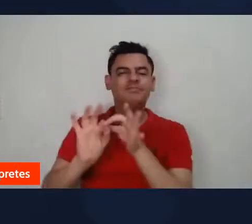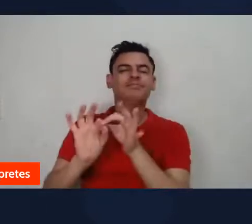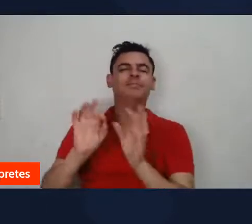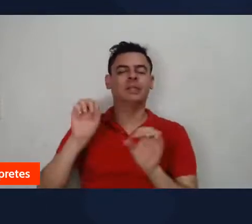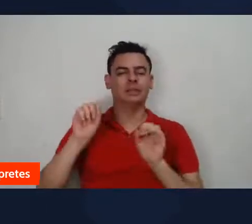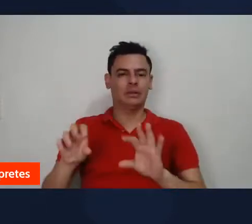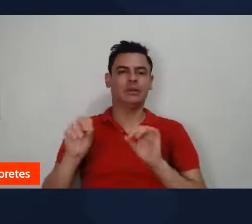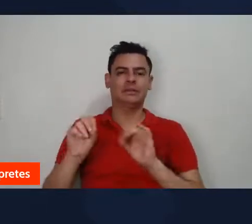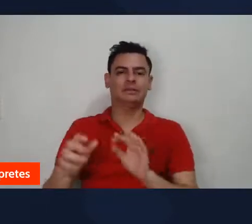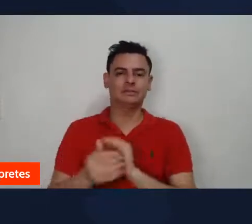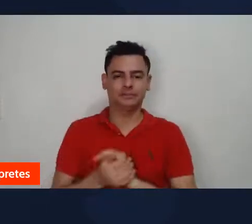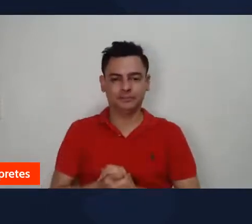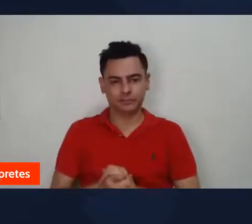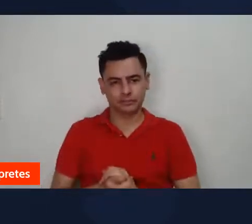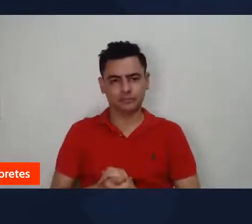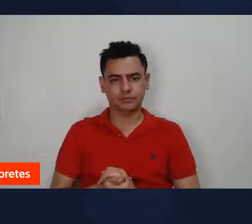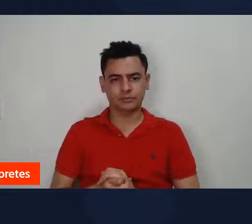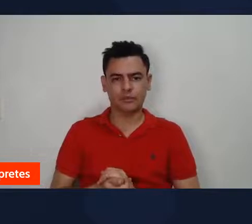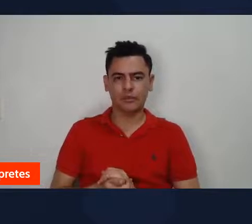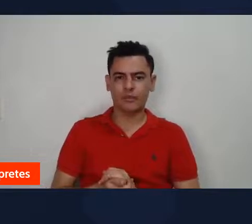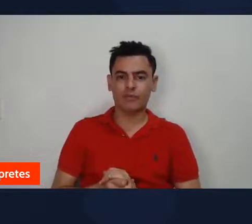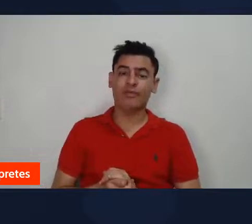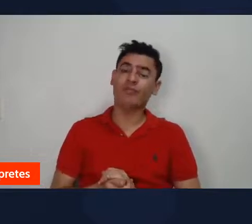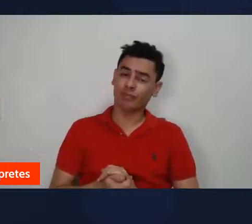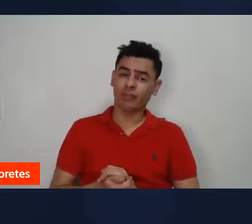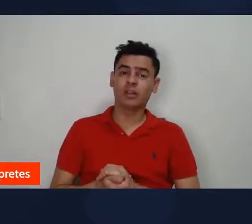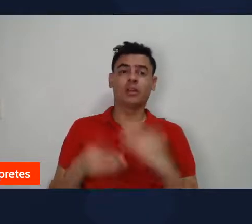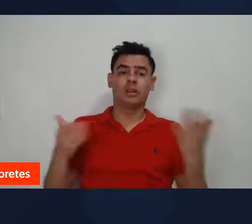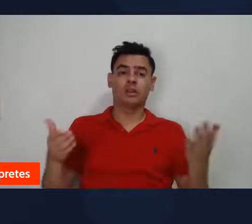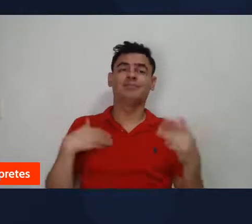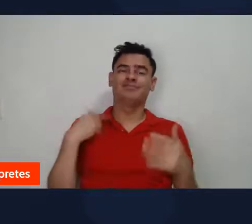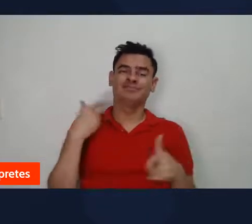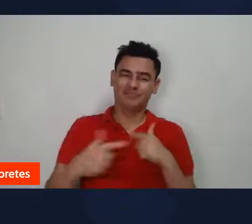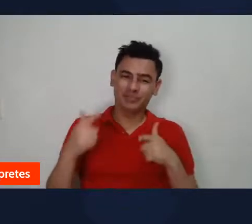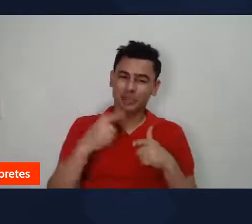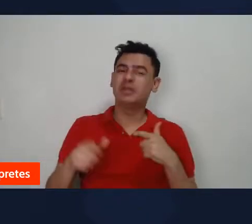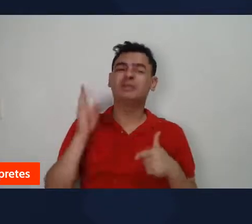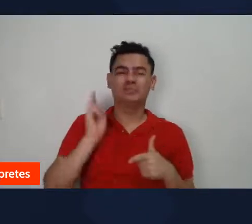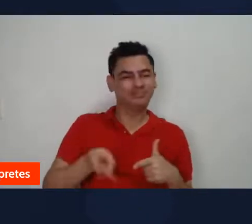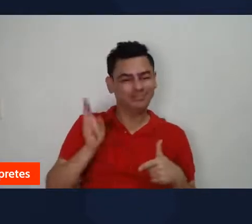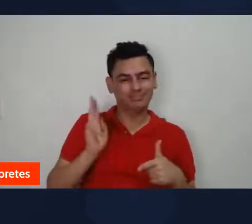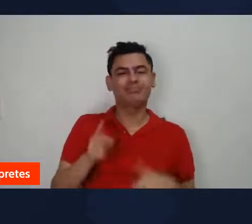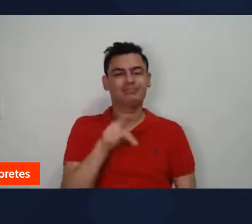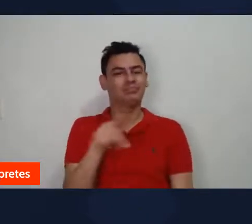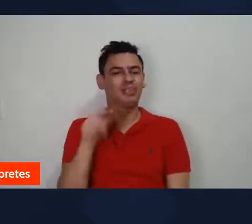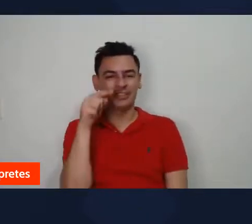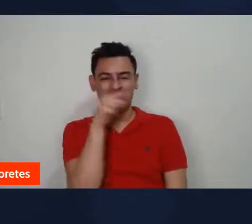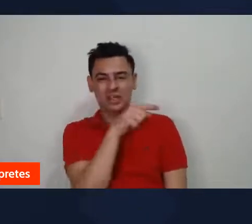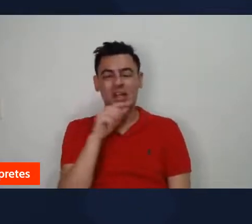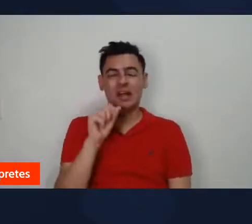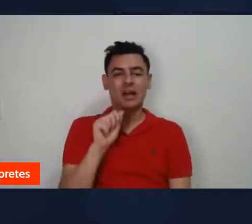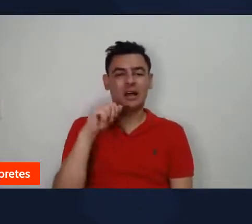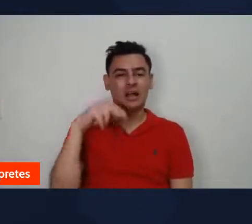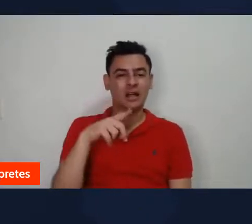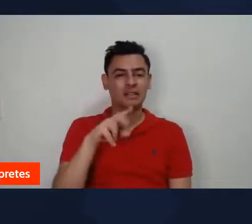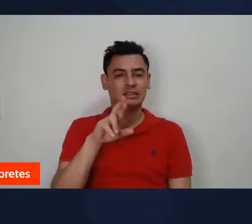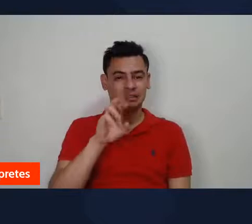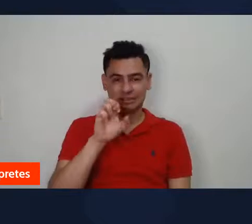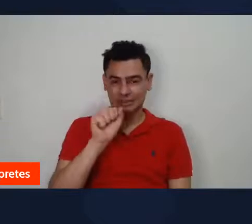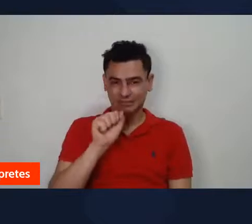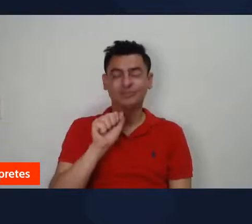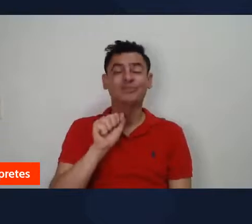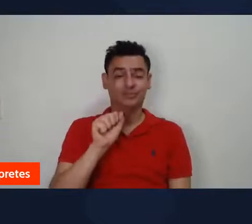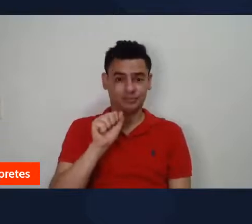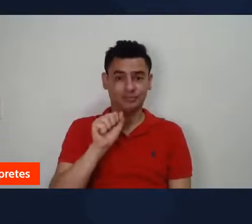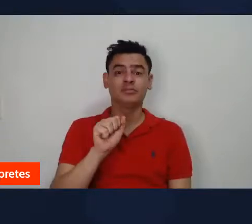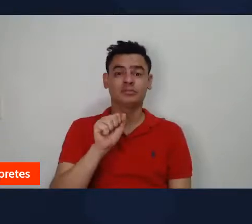Pessoal, nós estamos aí realmente com problema com a professora Andréa Grijó, ela que estava aqui, uma fala muito rica, né, muito apropriada